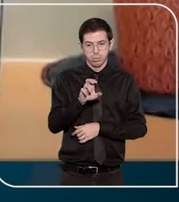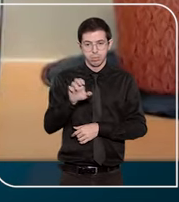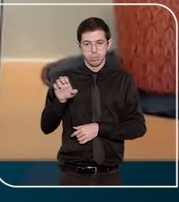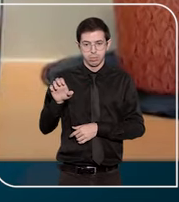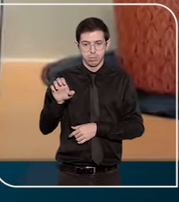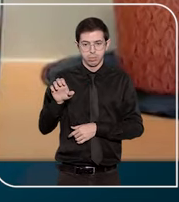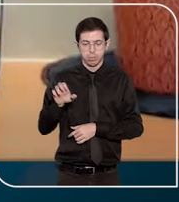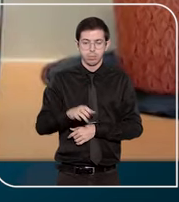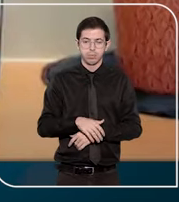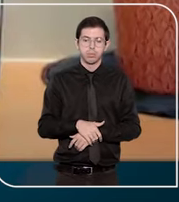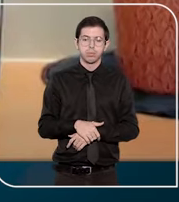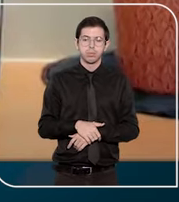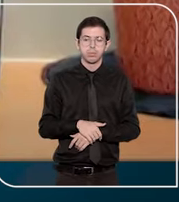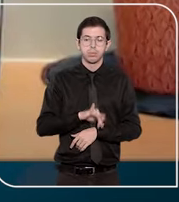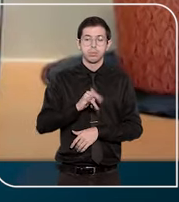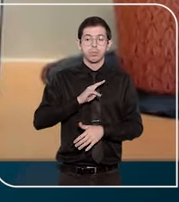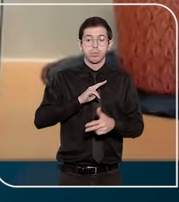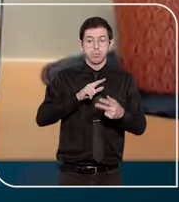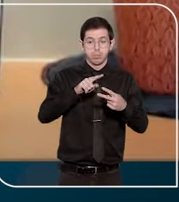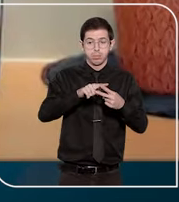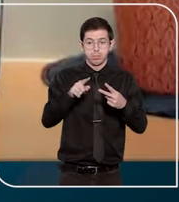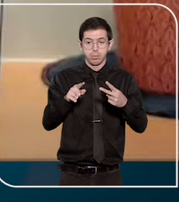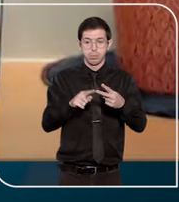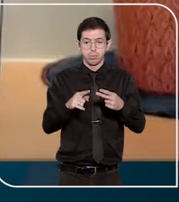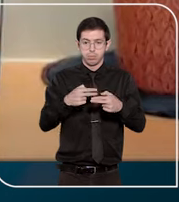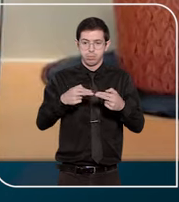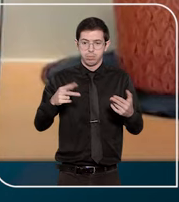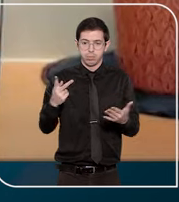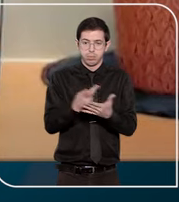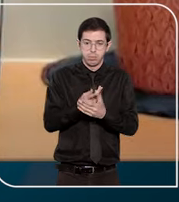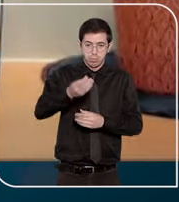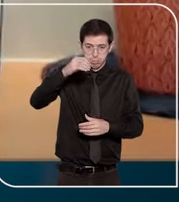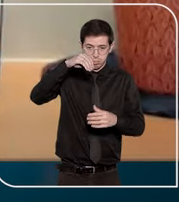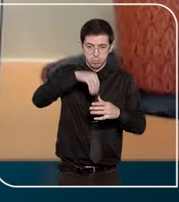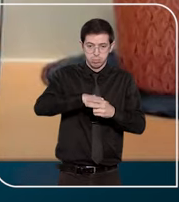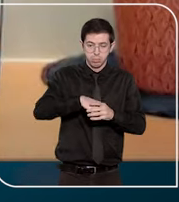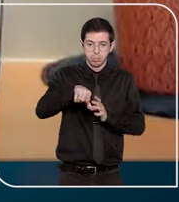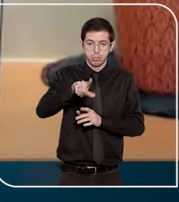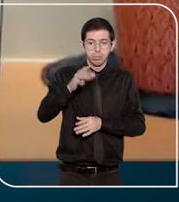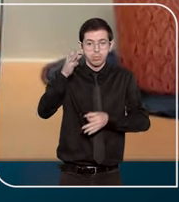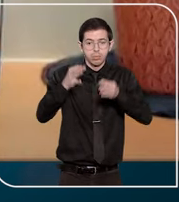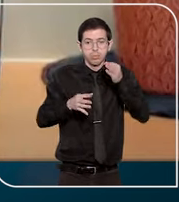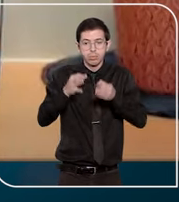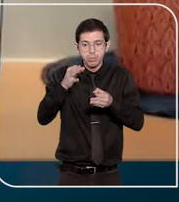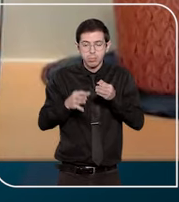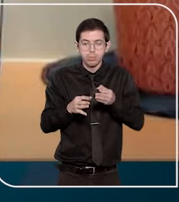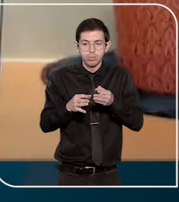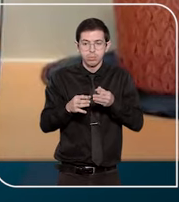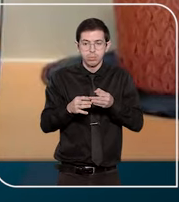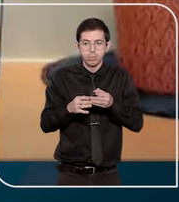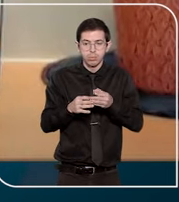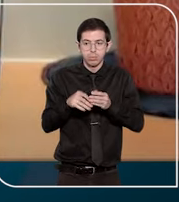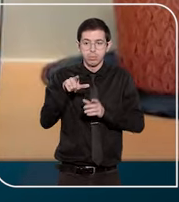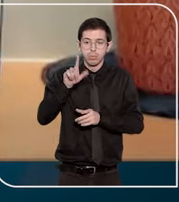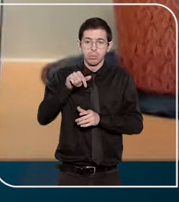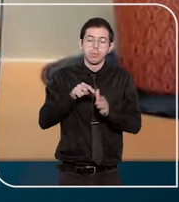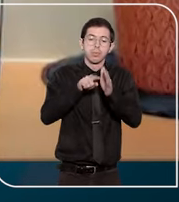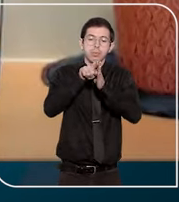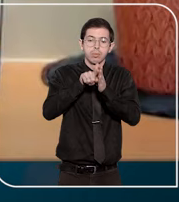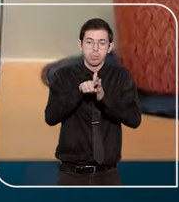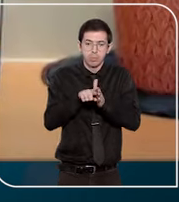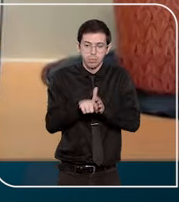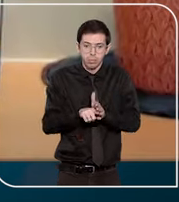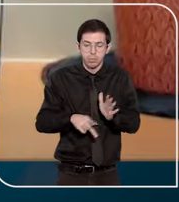extraordinário. Então, serão dois momentos dentro desse juízo de viabilidade a que é submetido